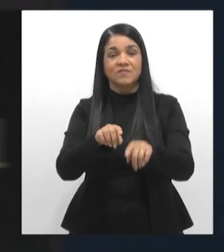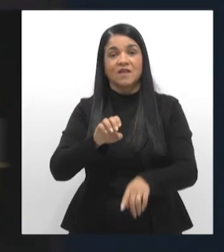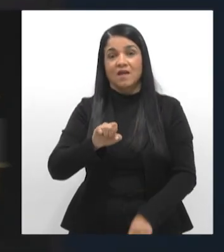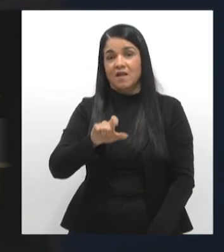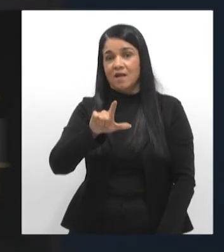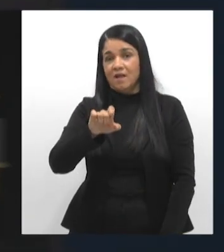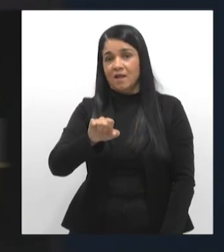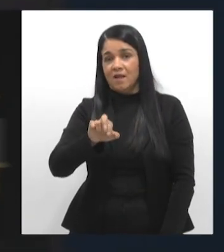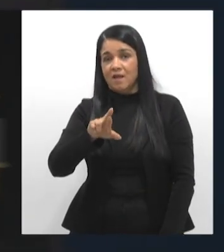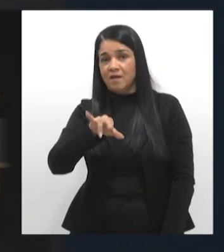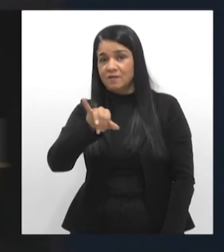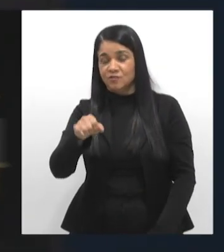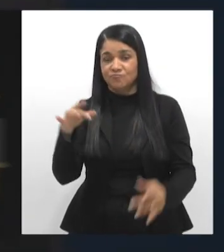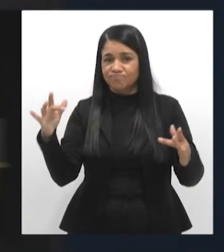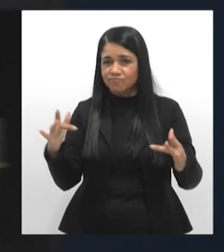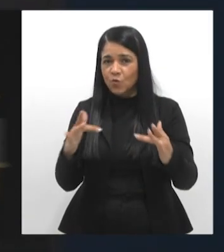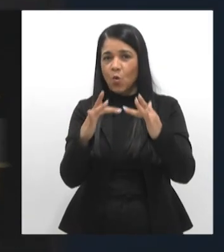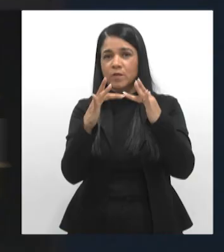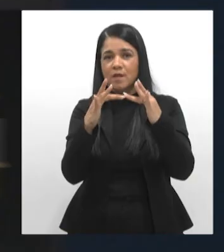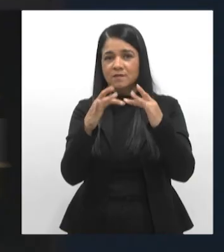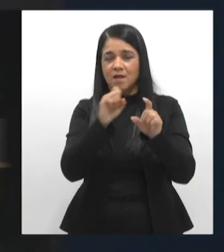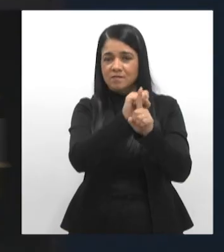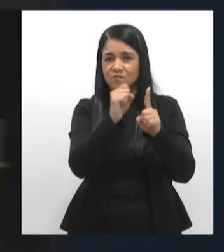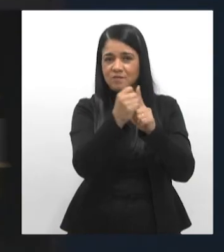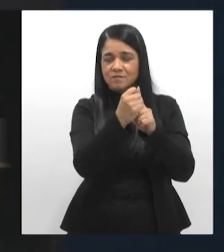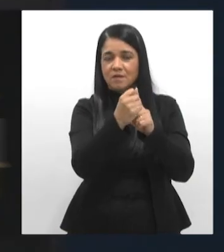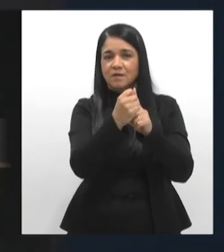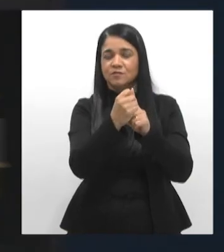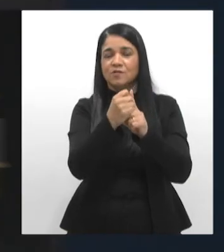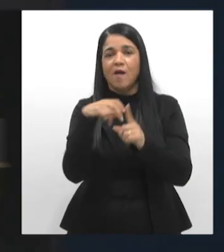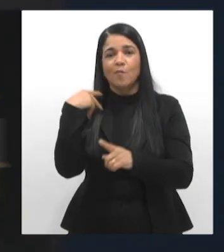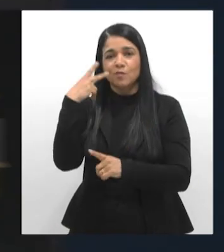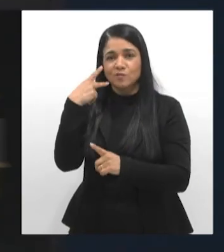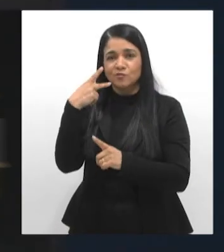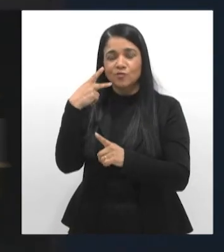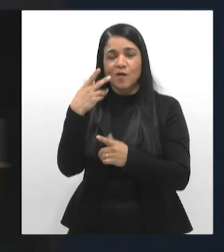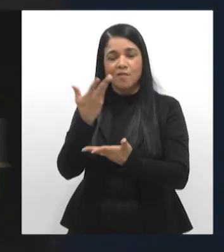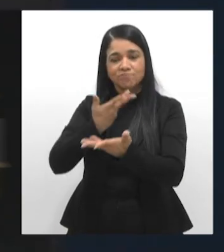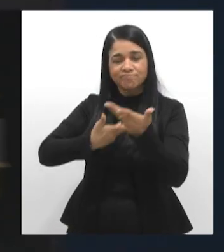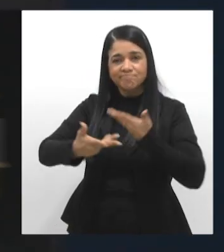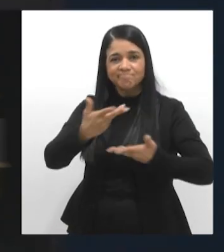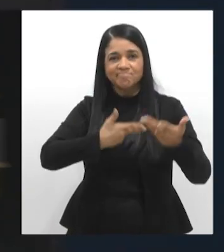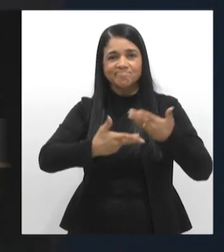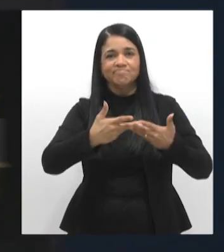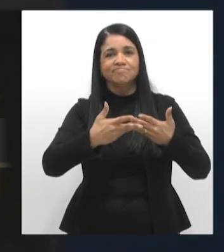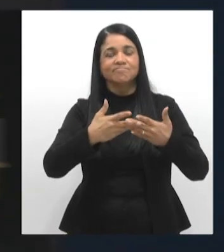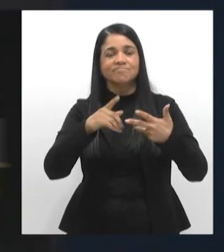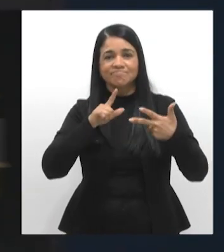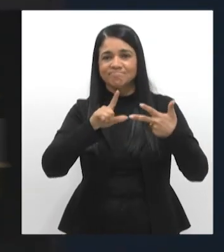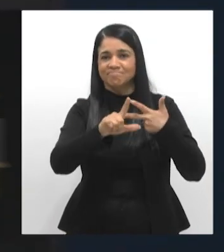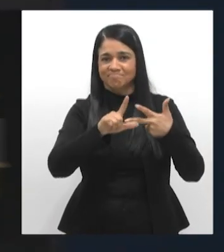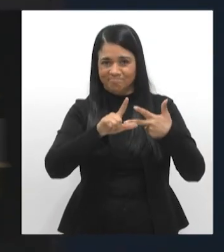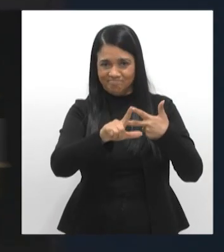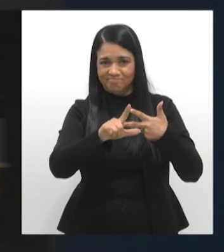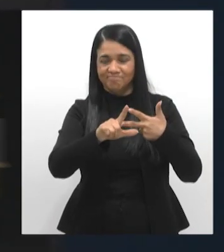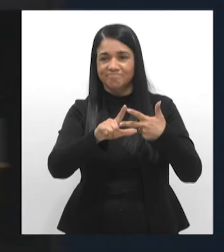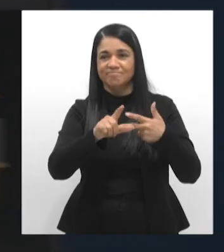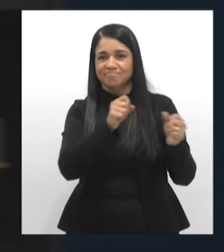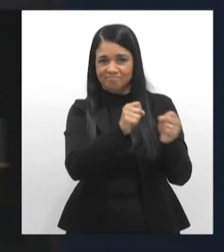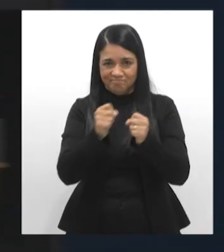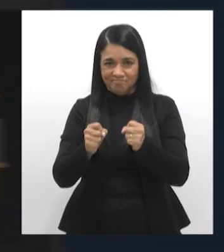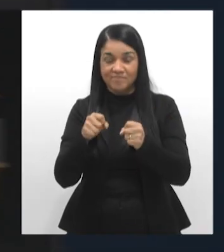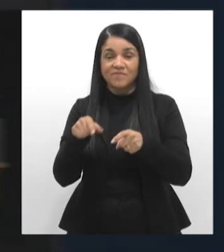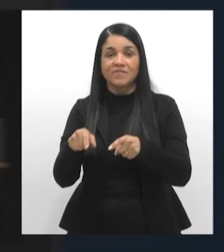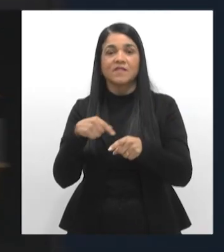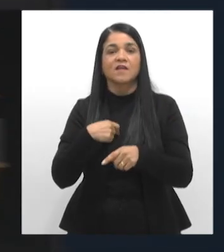ELERJ ajuda a conectar a sociedade ao parlamento, aproximando a sociedade do Poder Legislativo. A Escola do